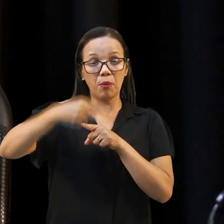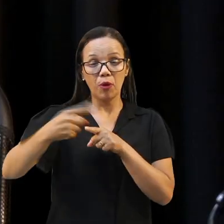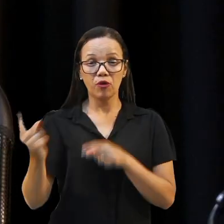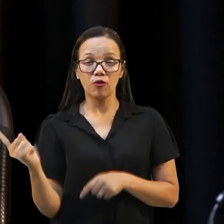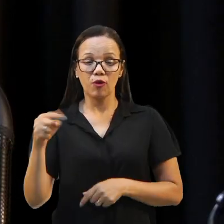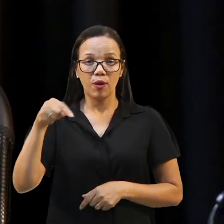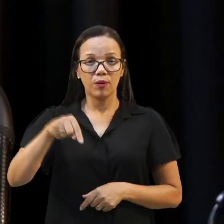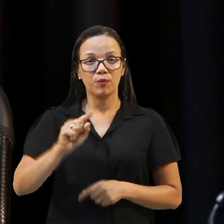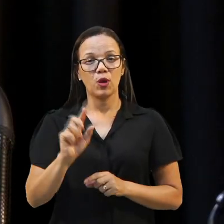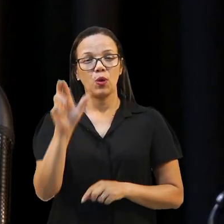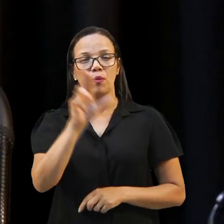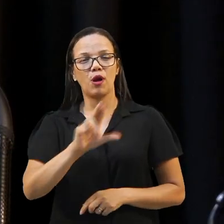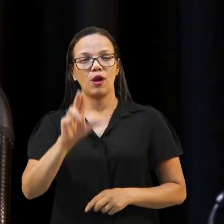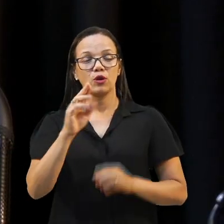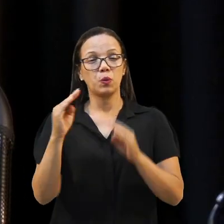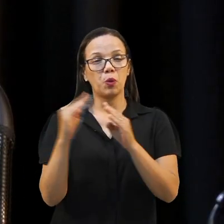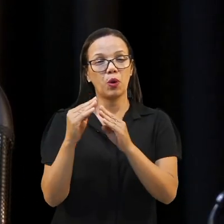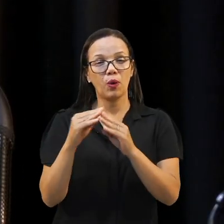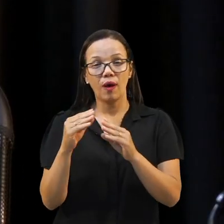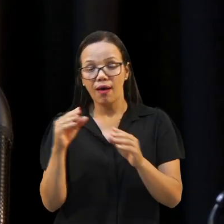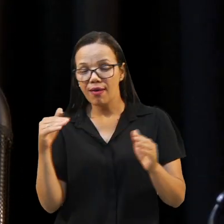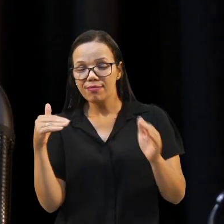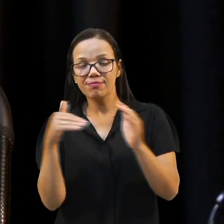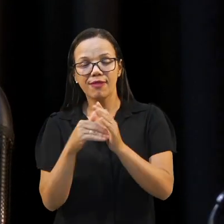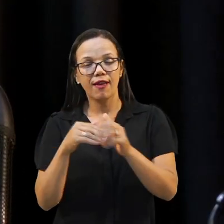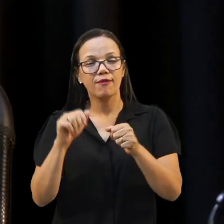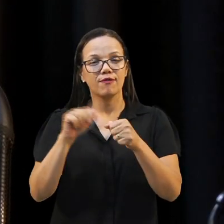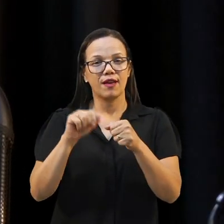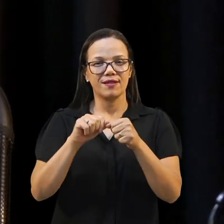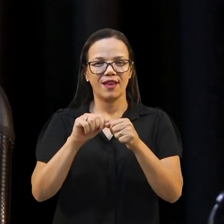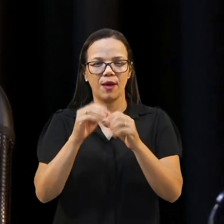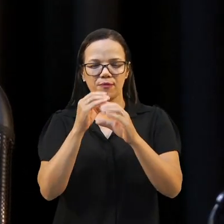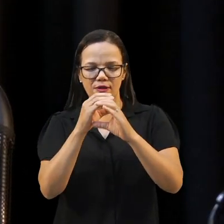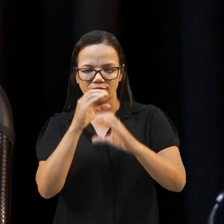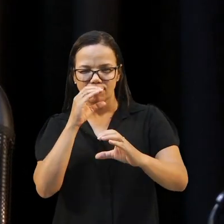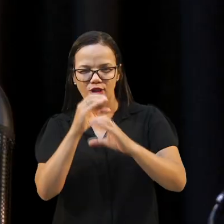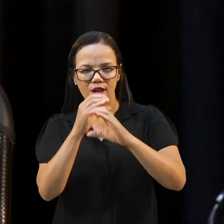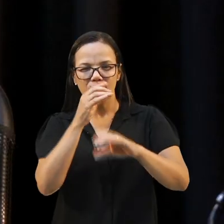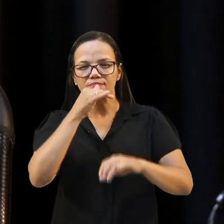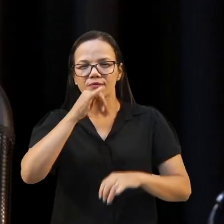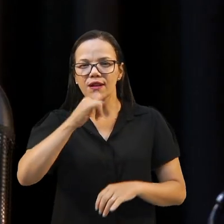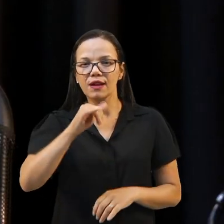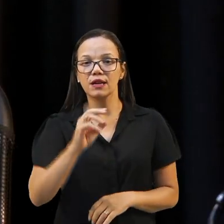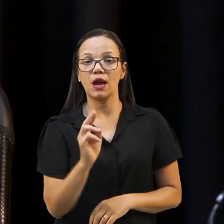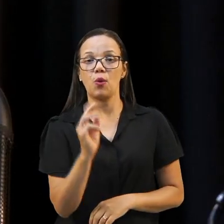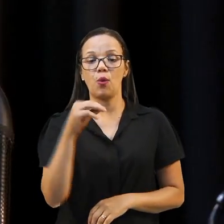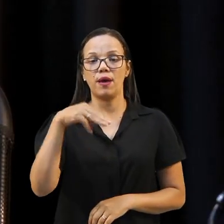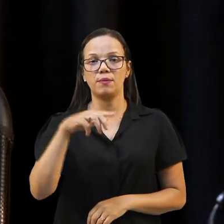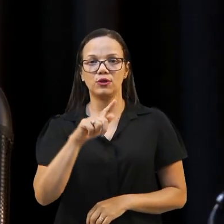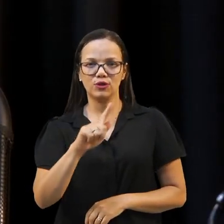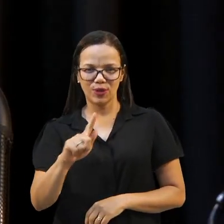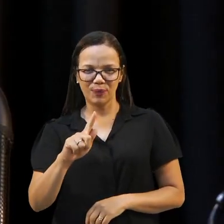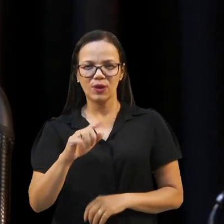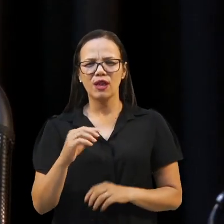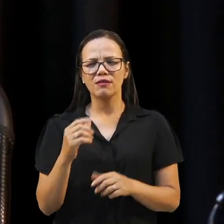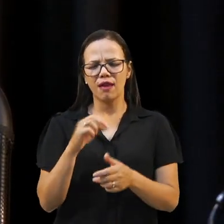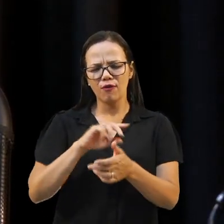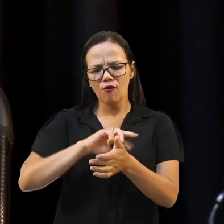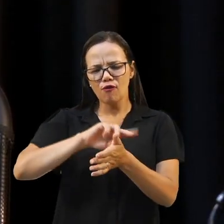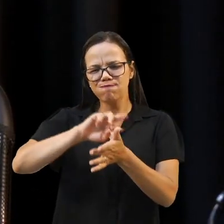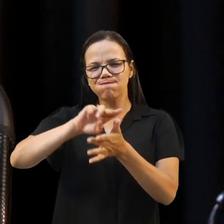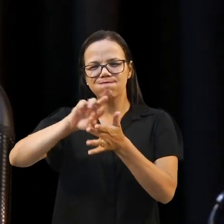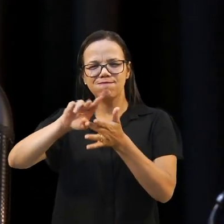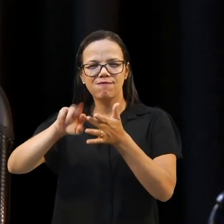cursar engenharia elétrica na UFMG, a Universidade Federal de Minas Gerais. Com diversas pós-graduações